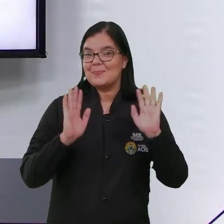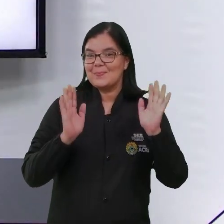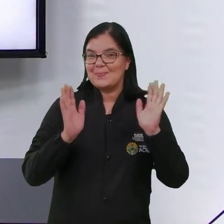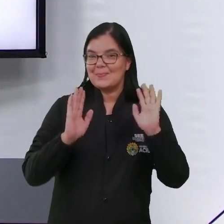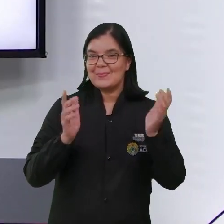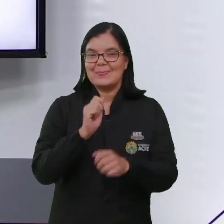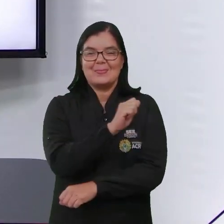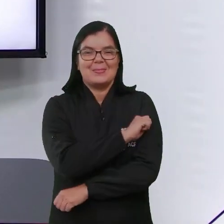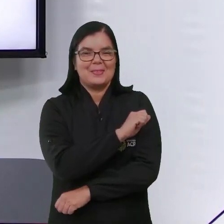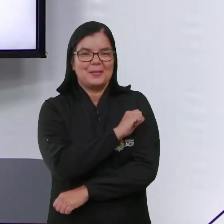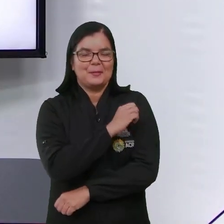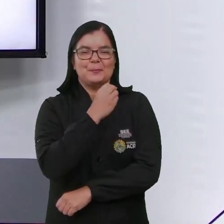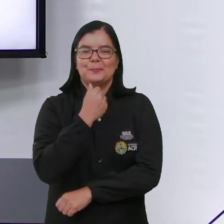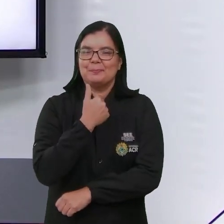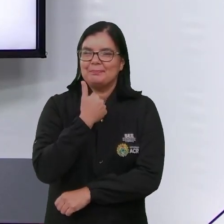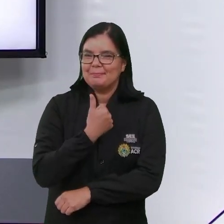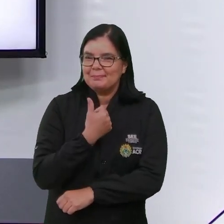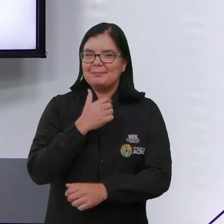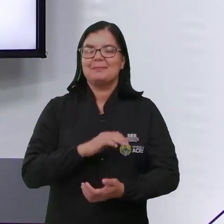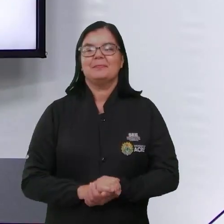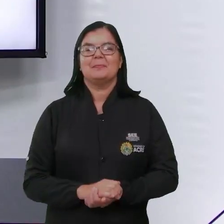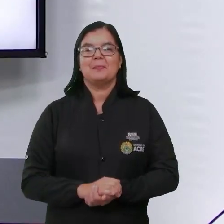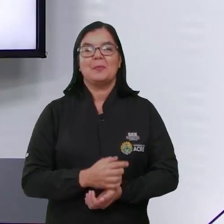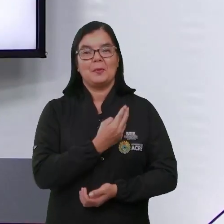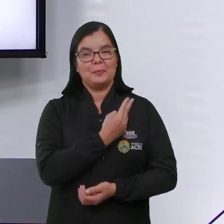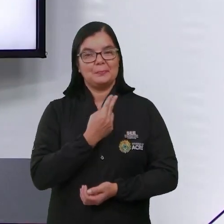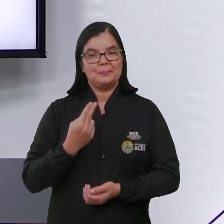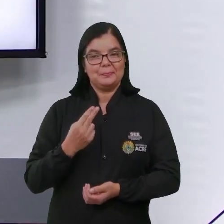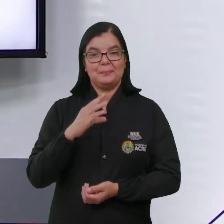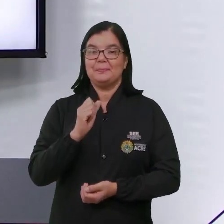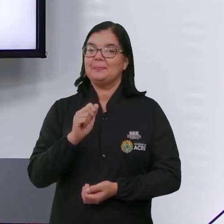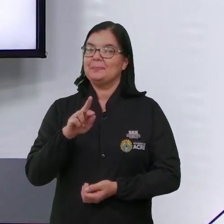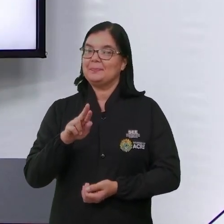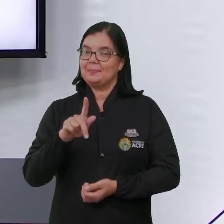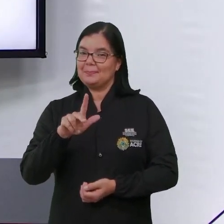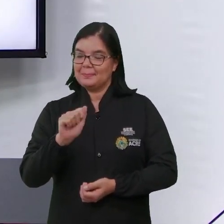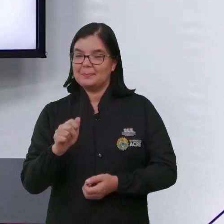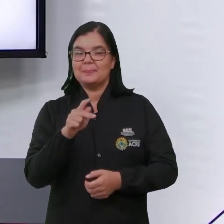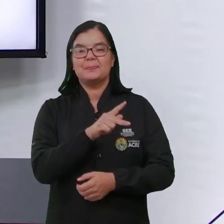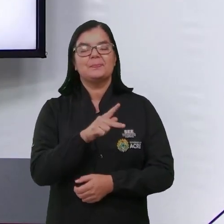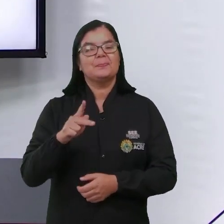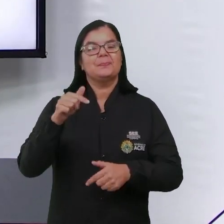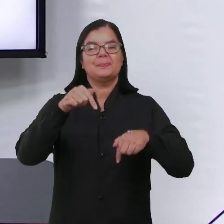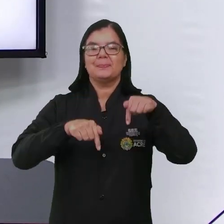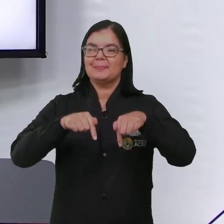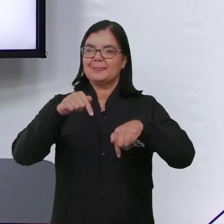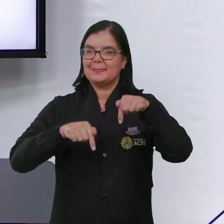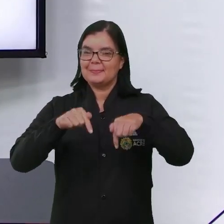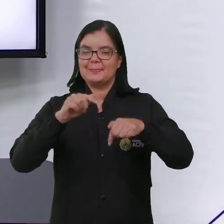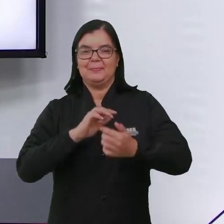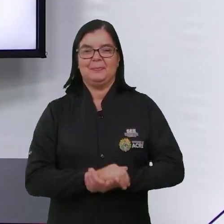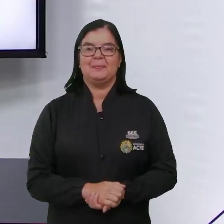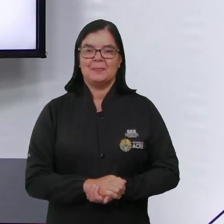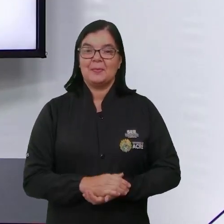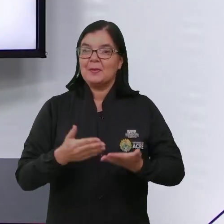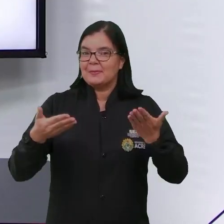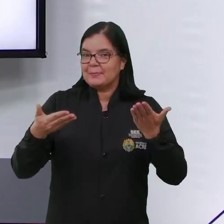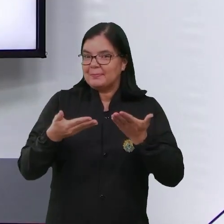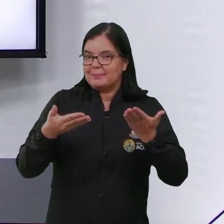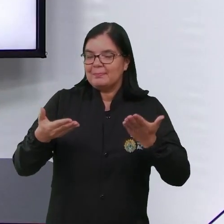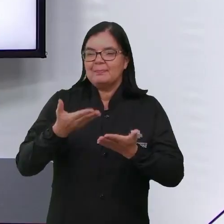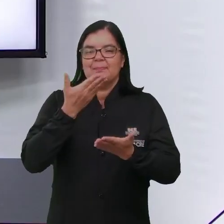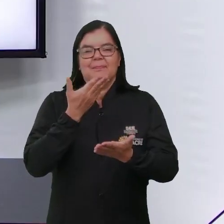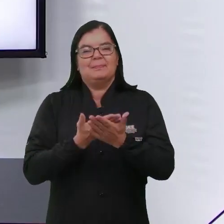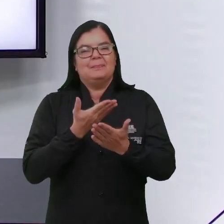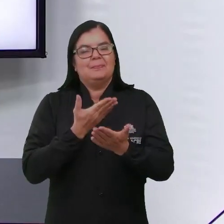Olá, queridos alunos, tudo bem com vocês? Me chamo Carla Nomura e eu sou a sua professora de Química. E hoje a